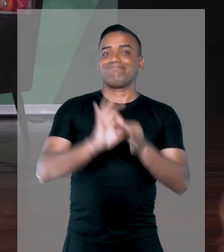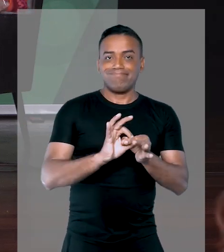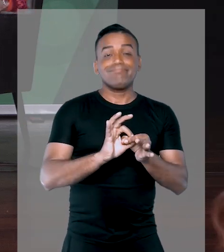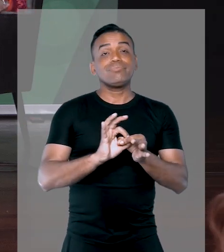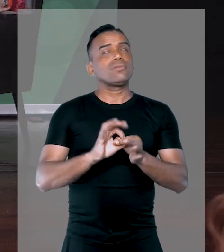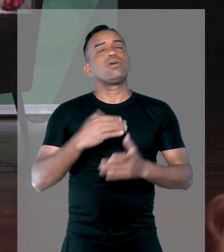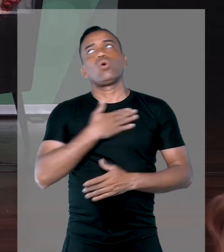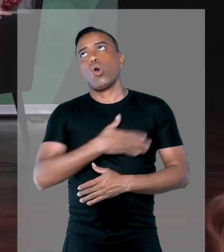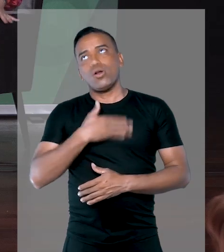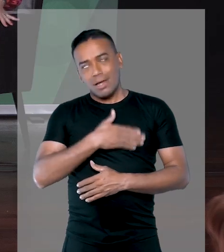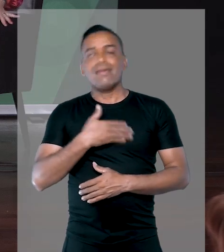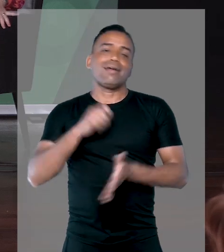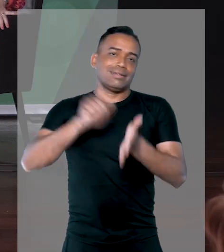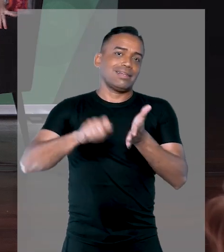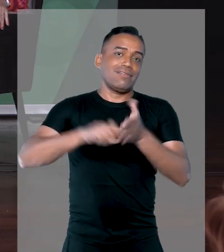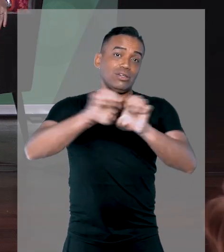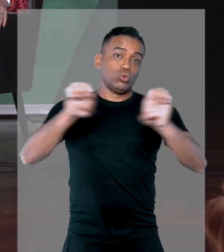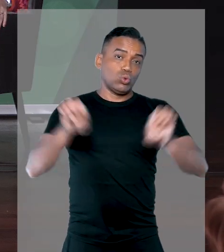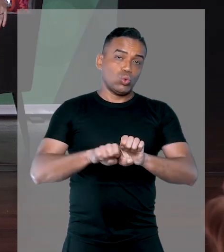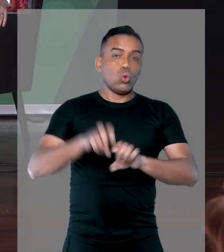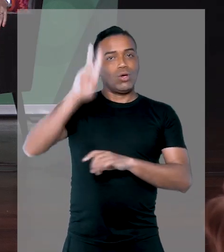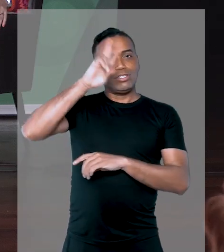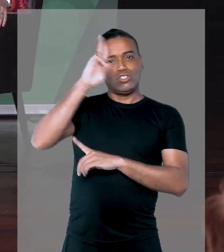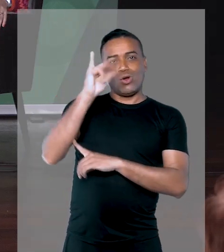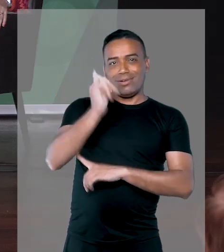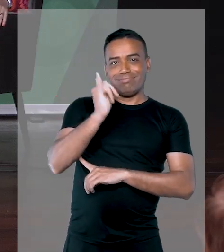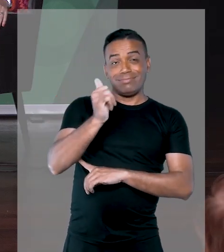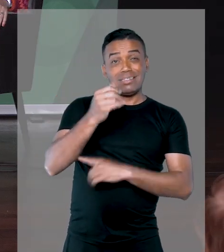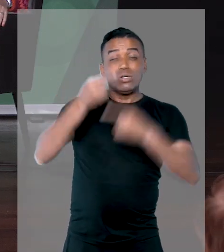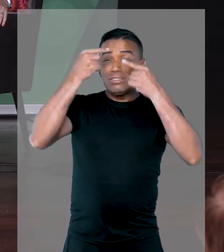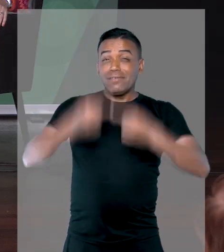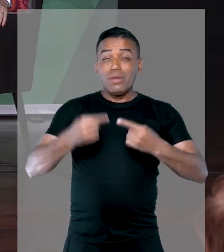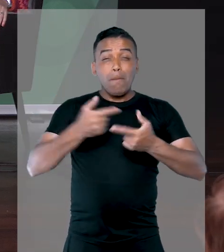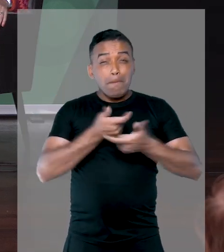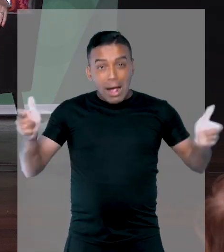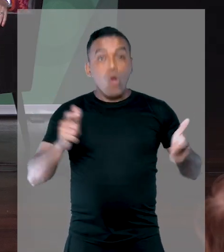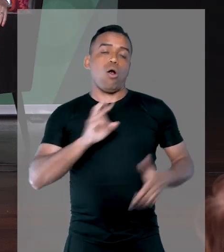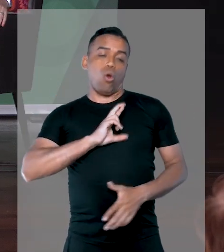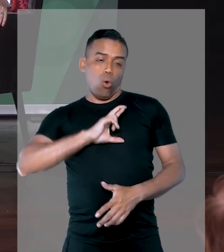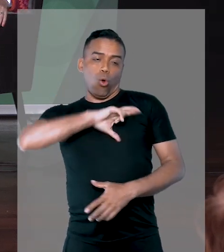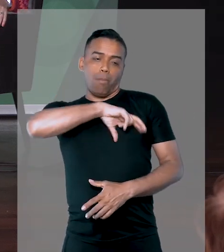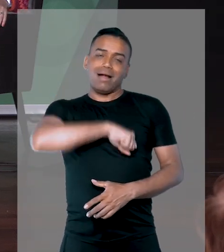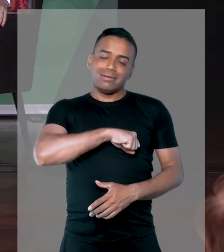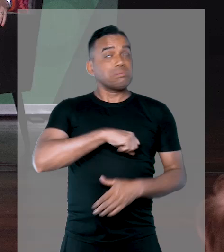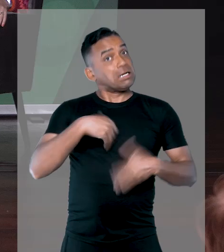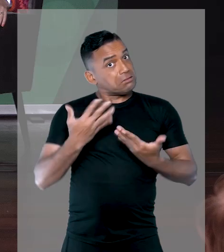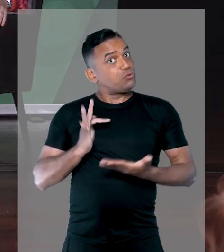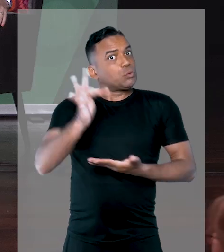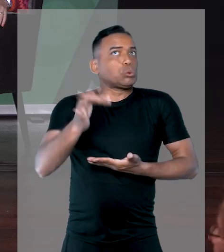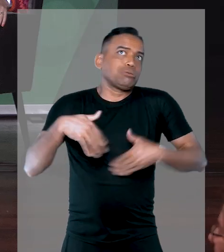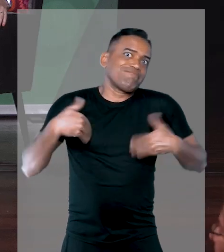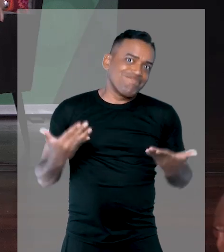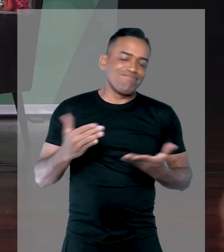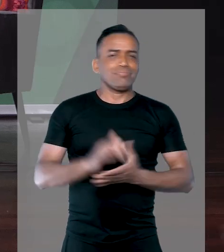Mas eu gostaria muito de ter um livro de contos. Eu acho que de todos esses que você falou, o maior desafio seria o romance, mas quem sabe?